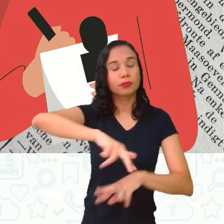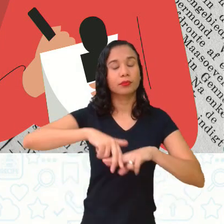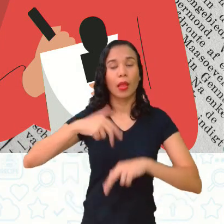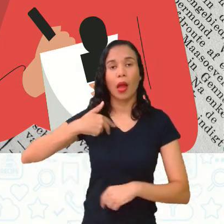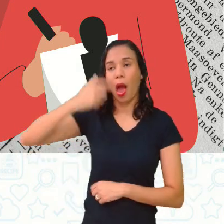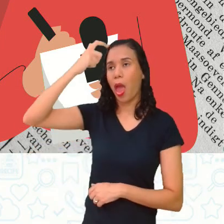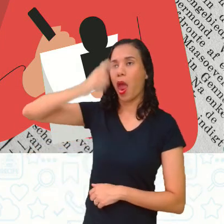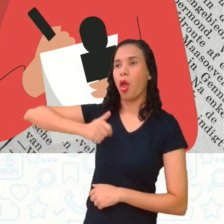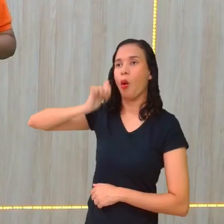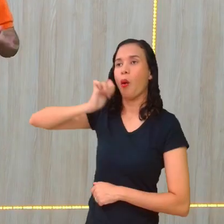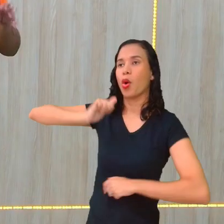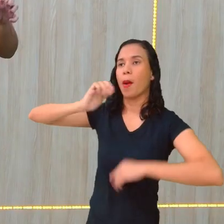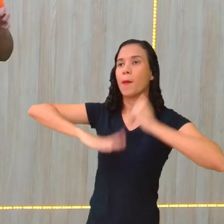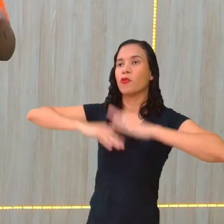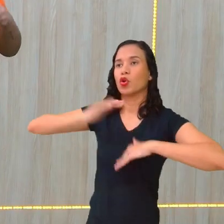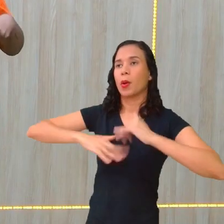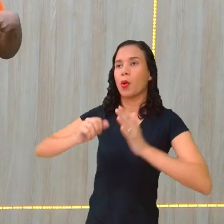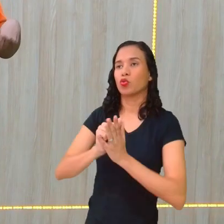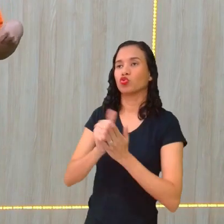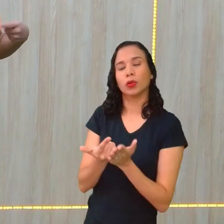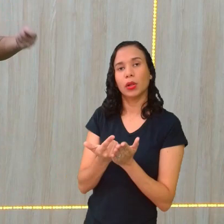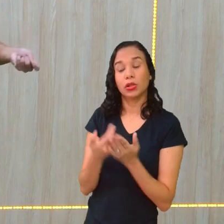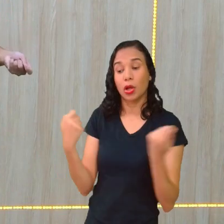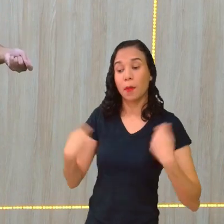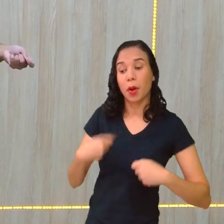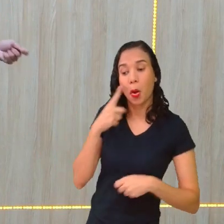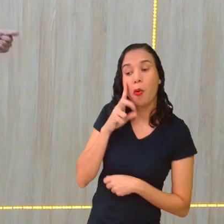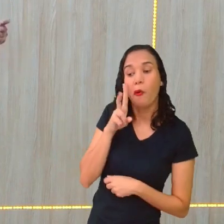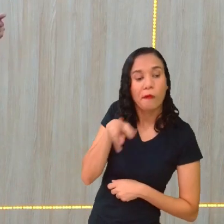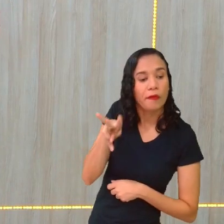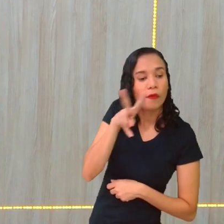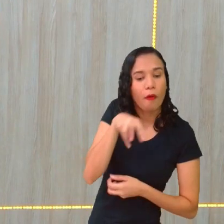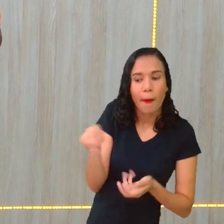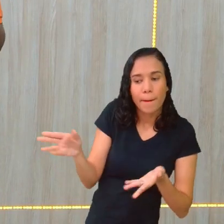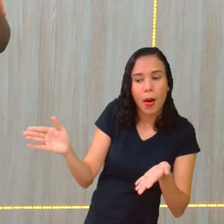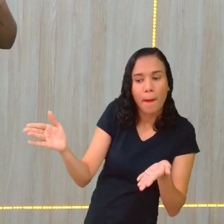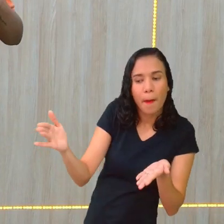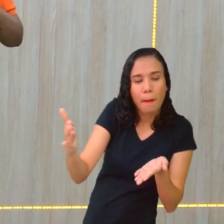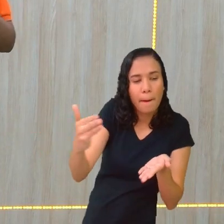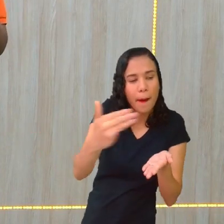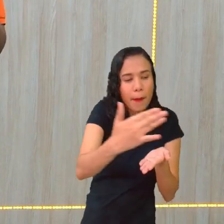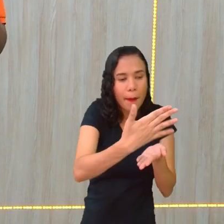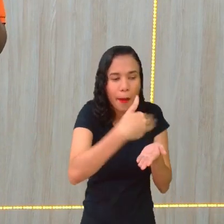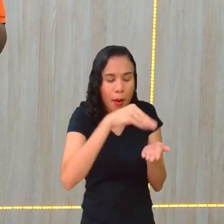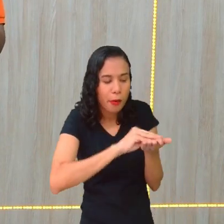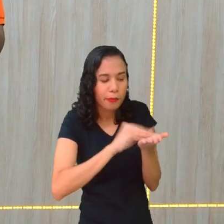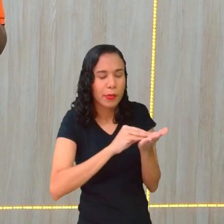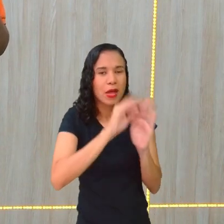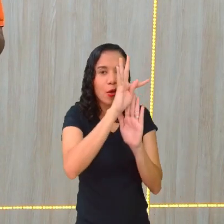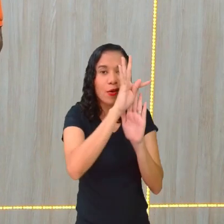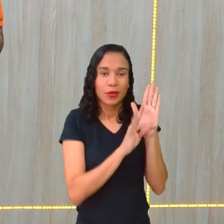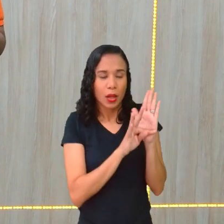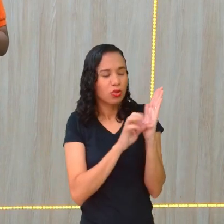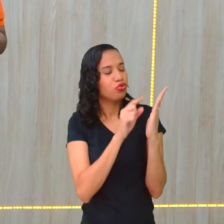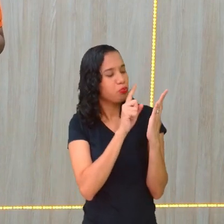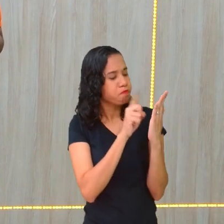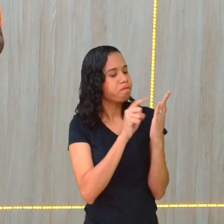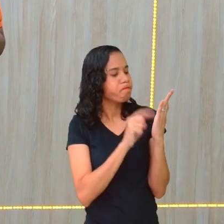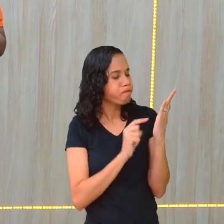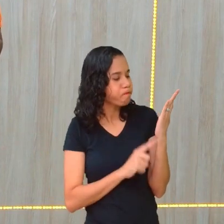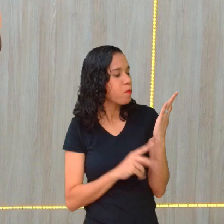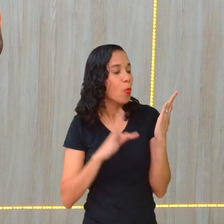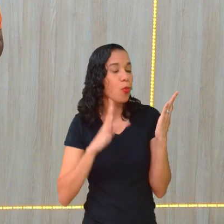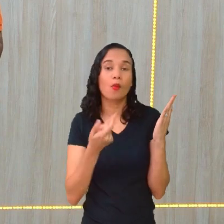como jornalista, vou precisar colher essas informações para que o meu texto fique rodeado desse